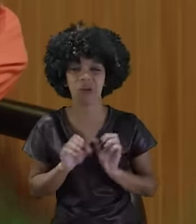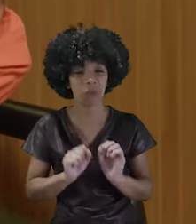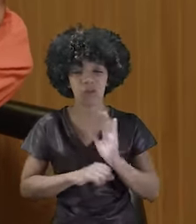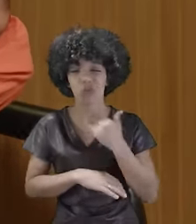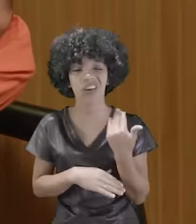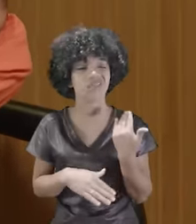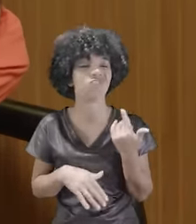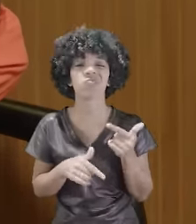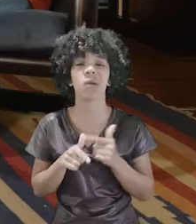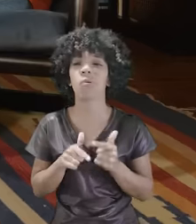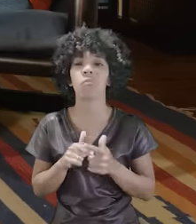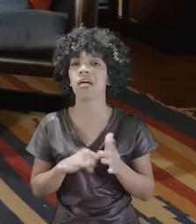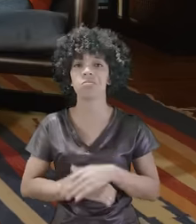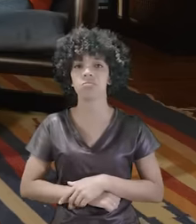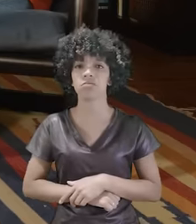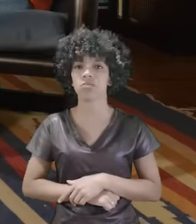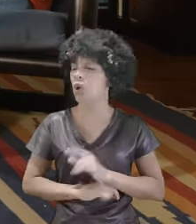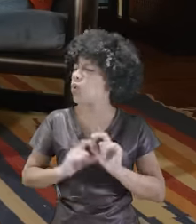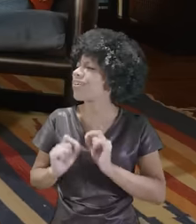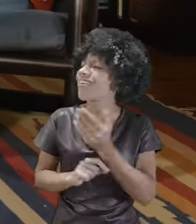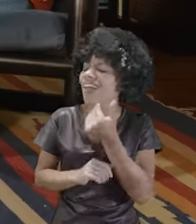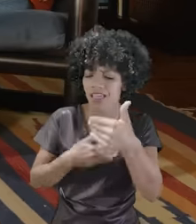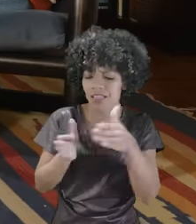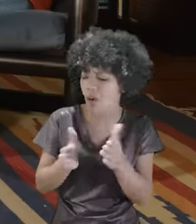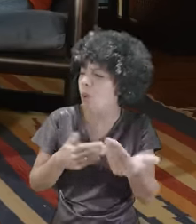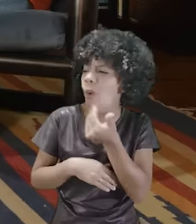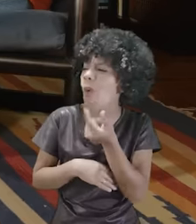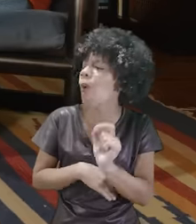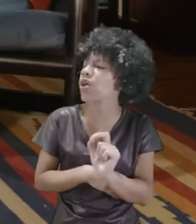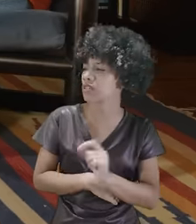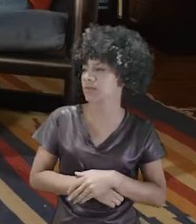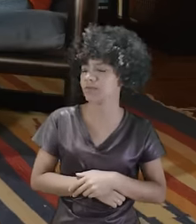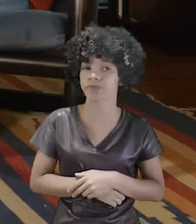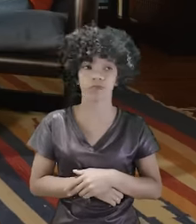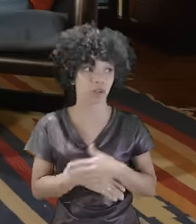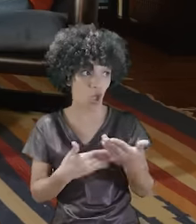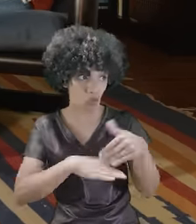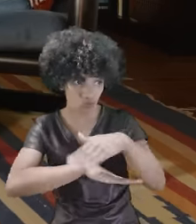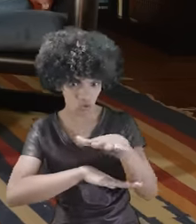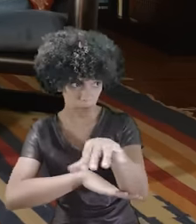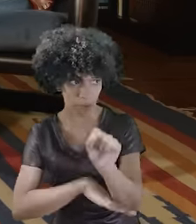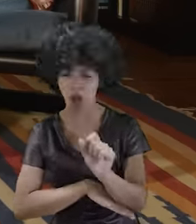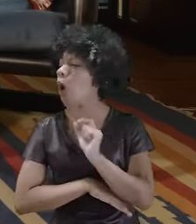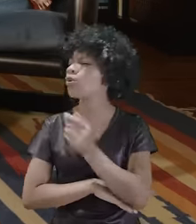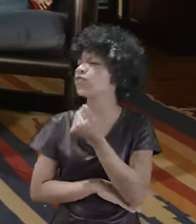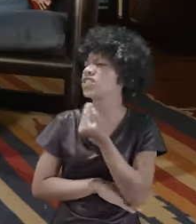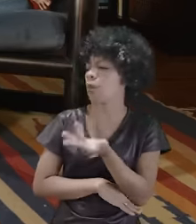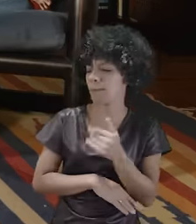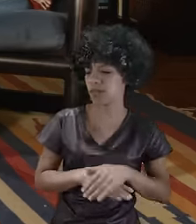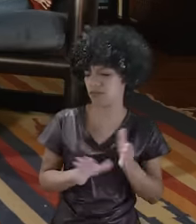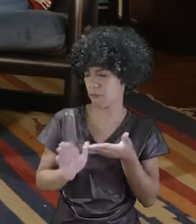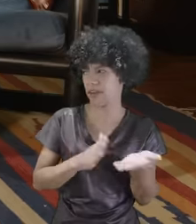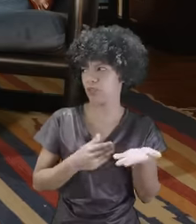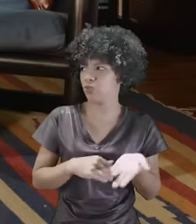pode morrer não tem mais o que que era essa comida hoje é o dia a gente pega o quê que vocês